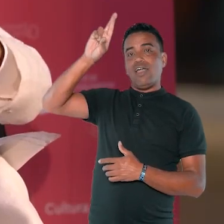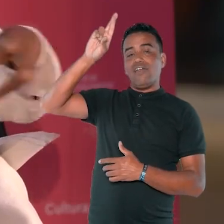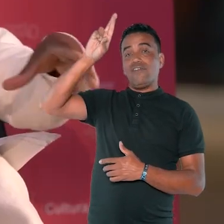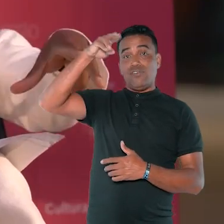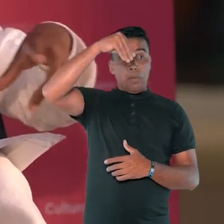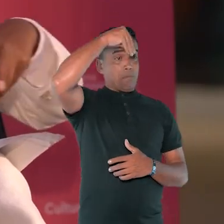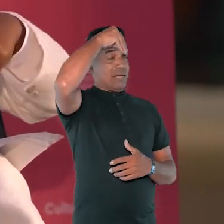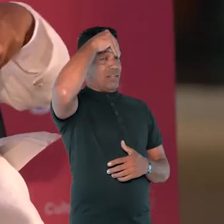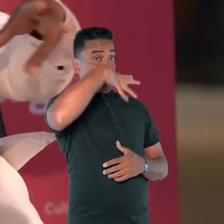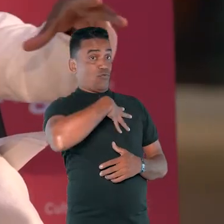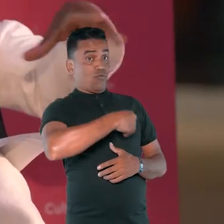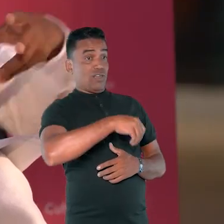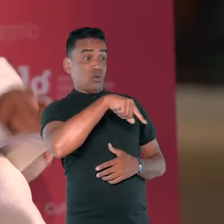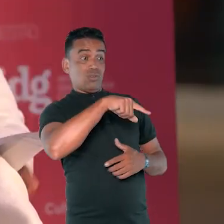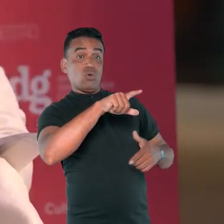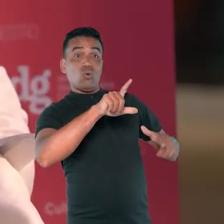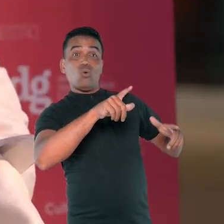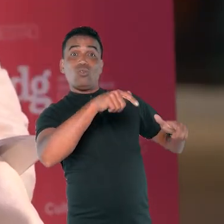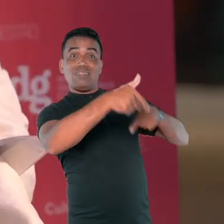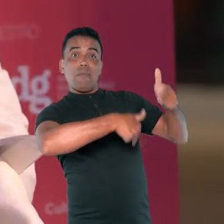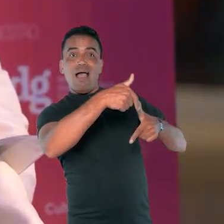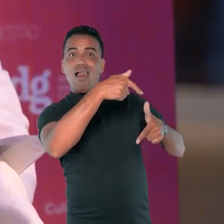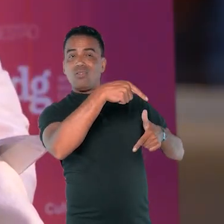do empregado, né? Uma coisa